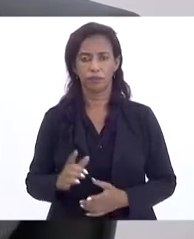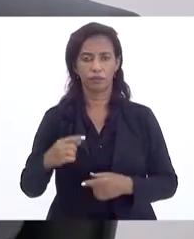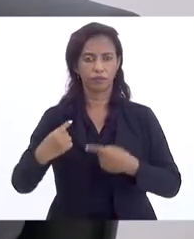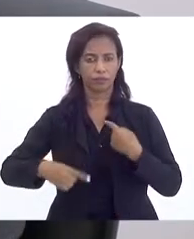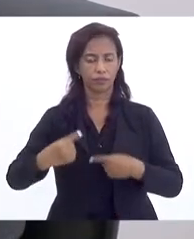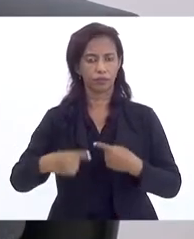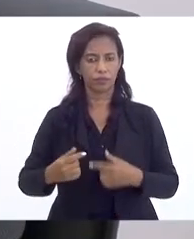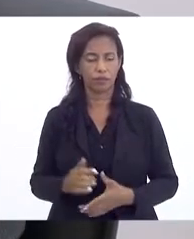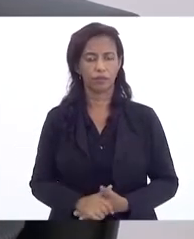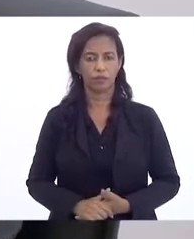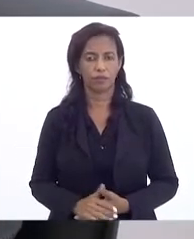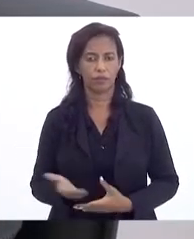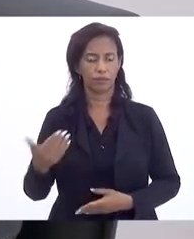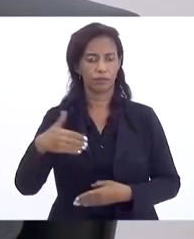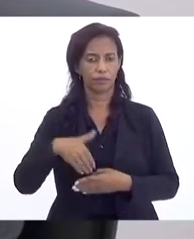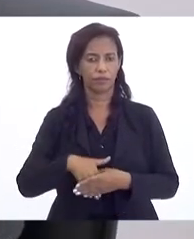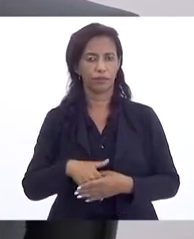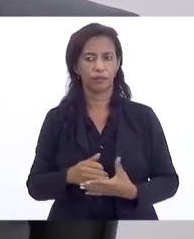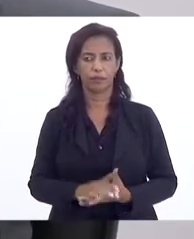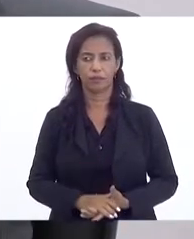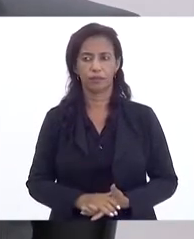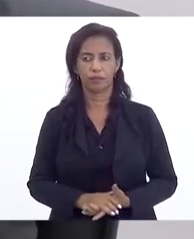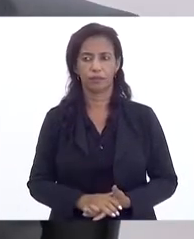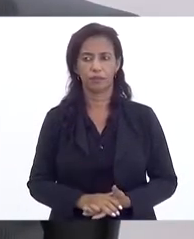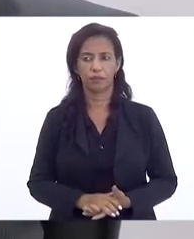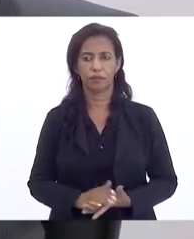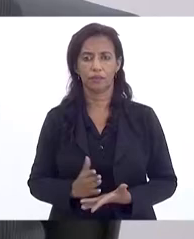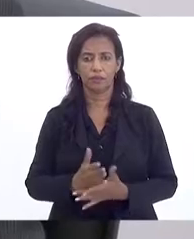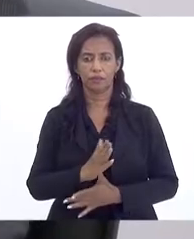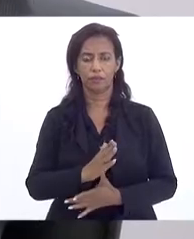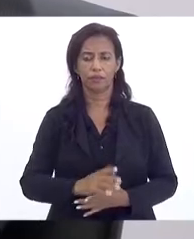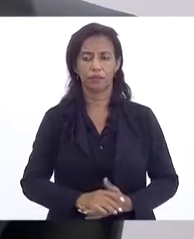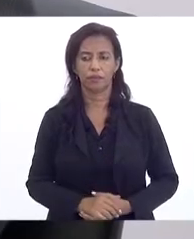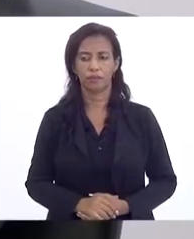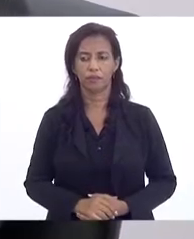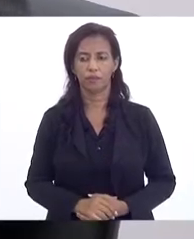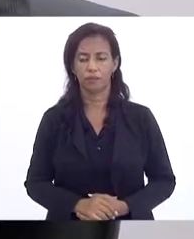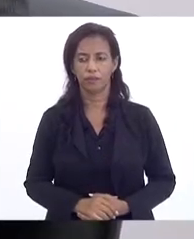discussão, em votação, aprovado.